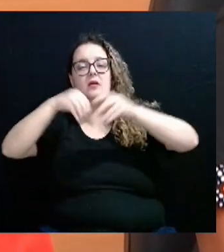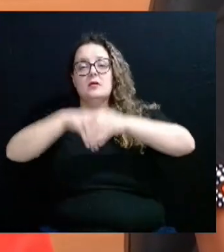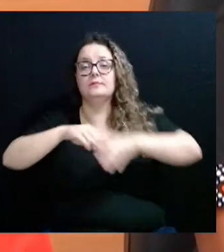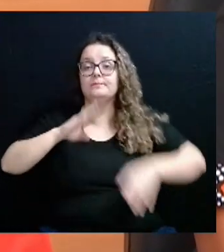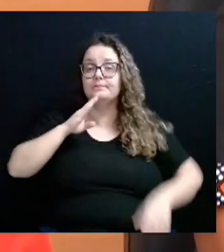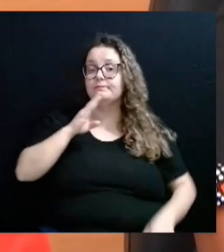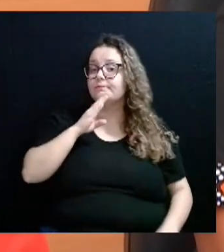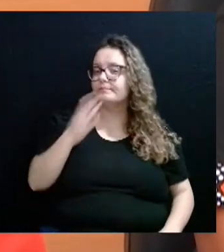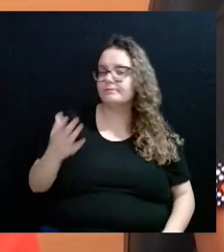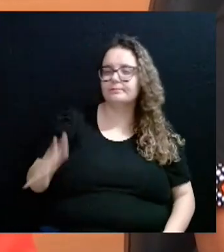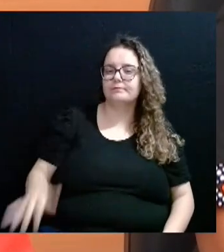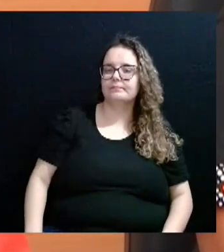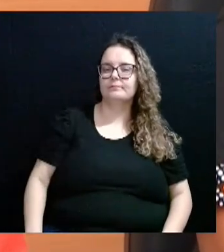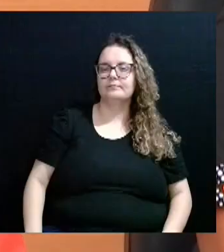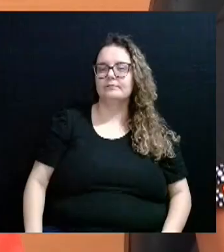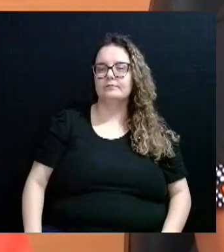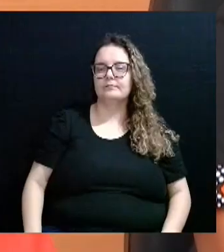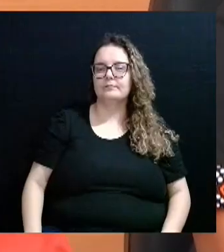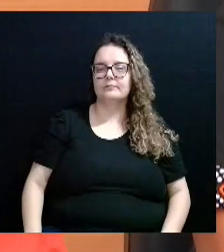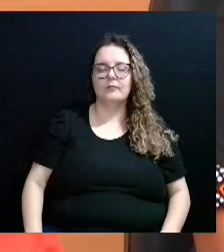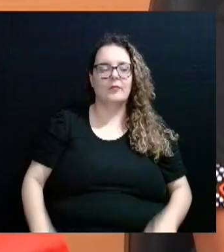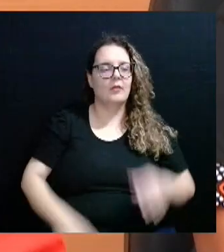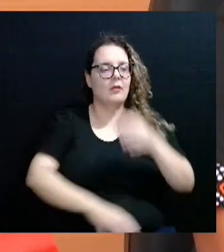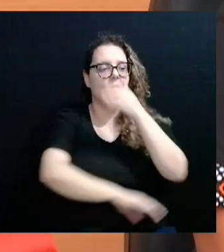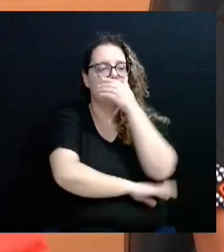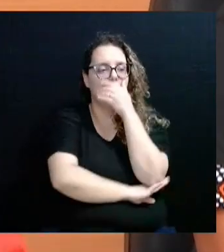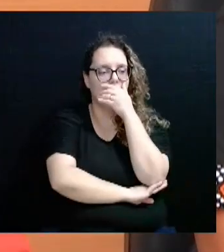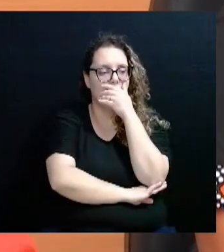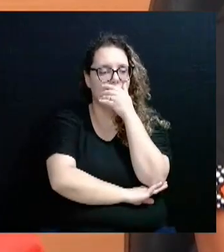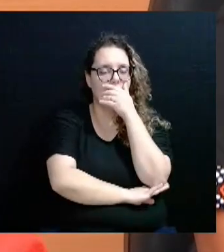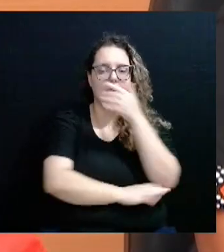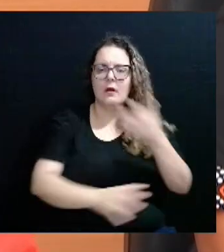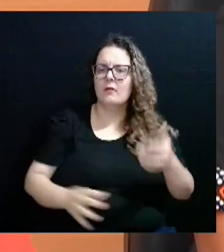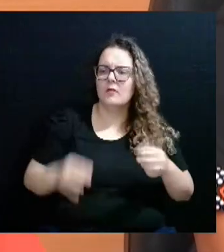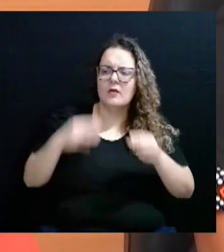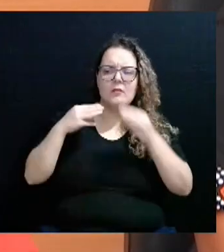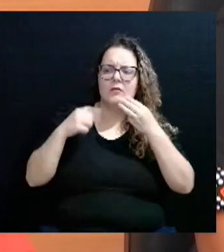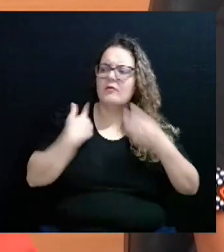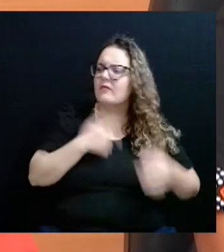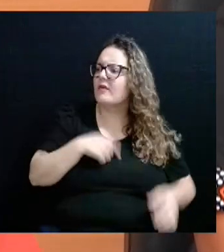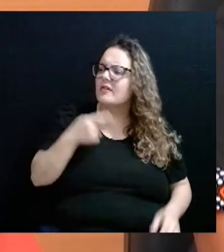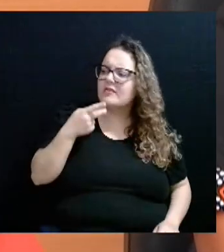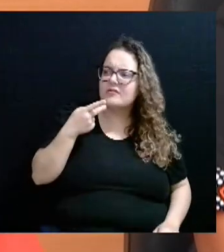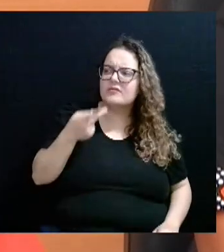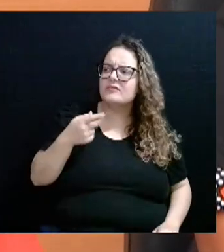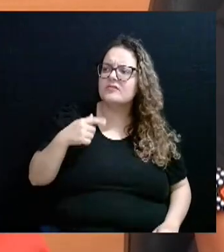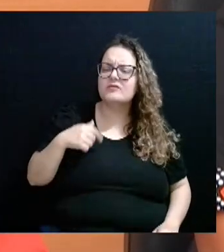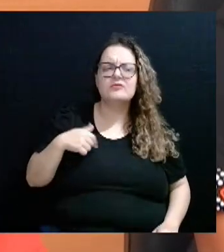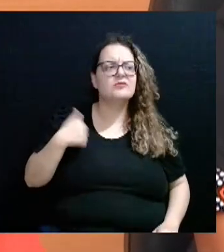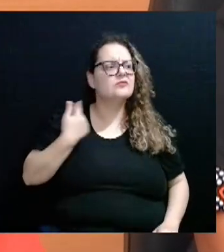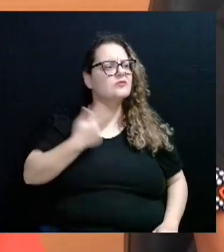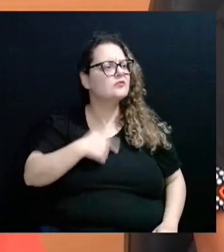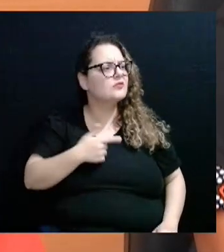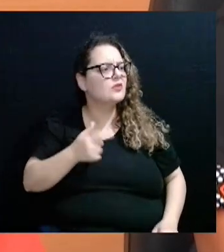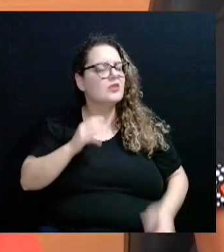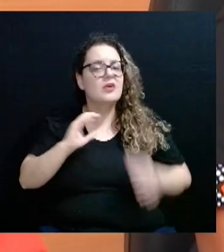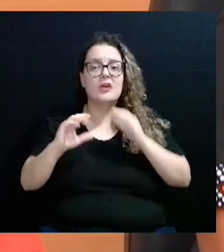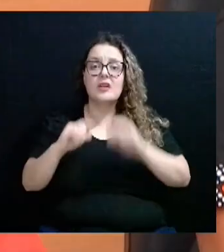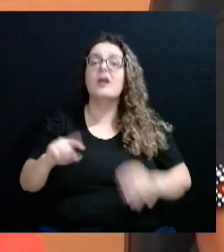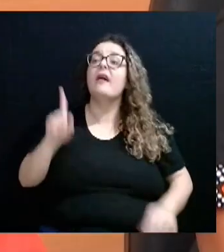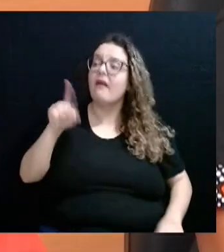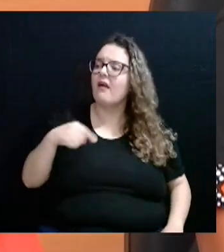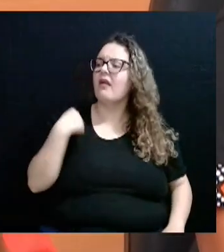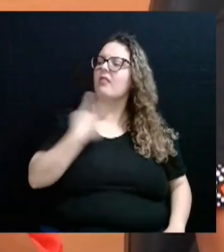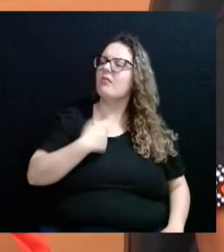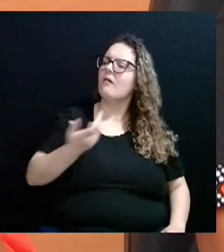E falei, mano, essa música aí fala de nós, mais do que falar de nós, quem canta essa música é nós. Porque essa